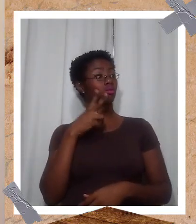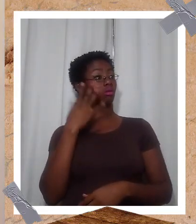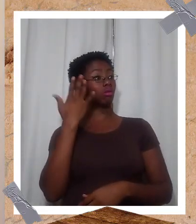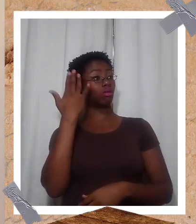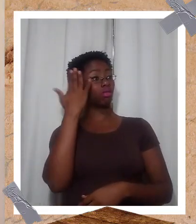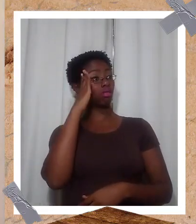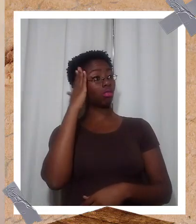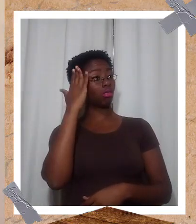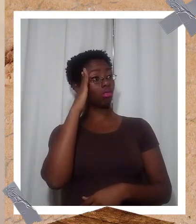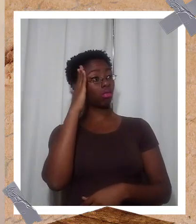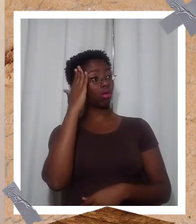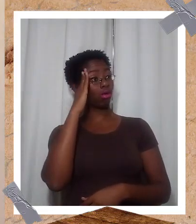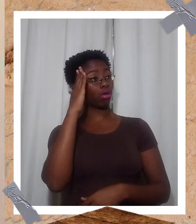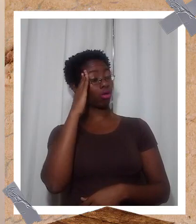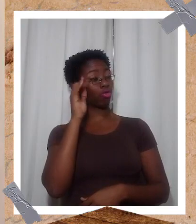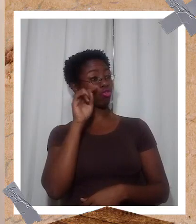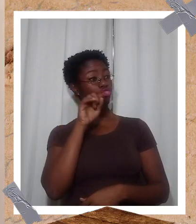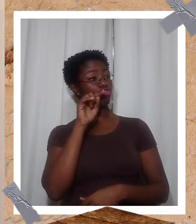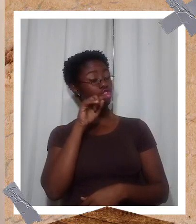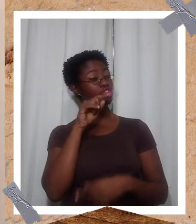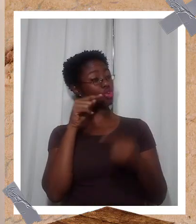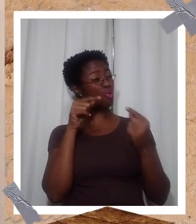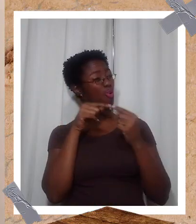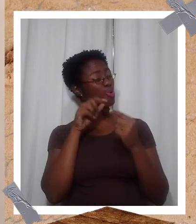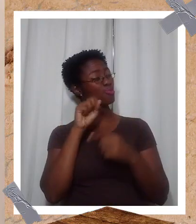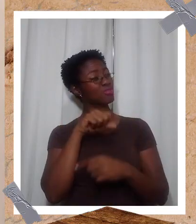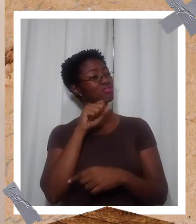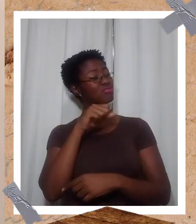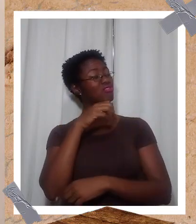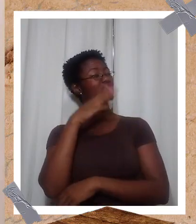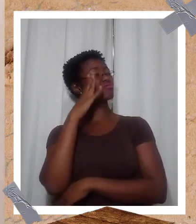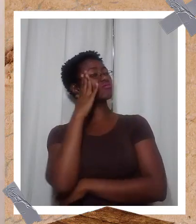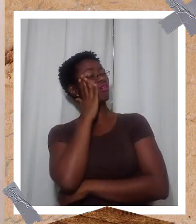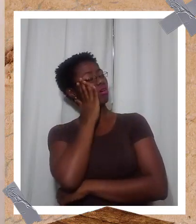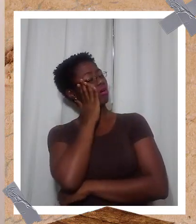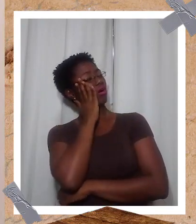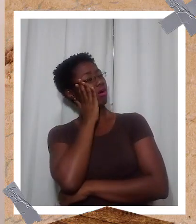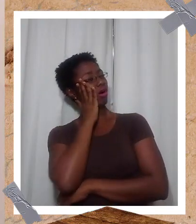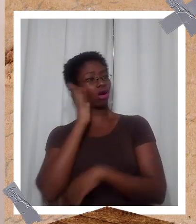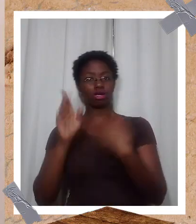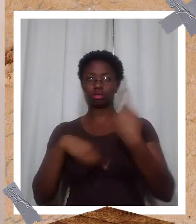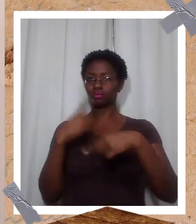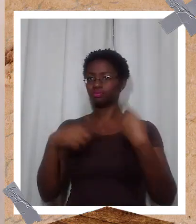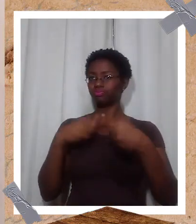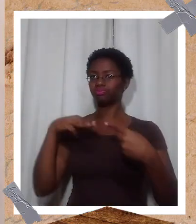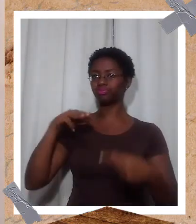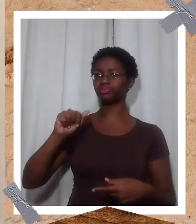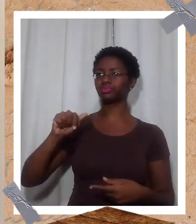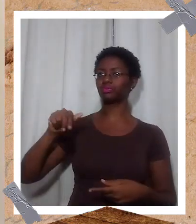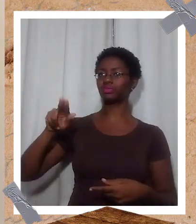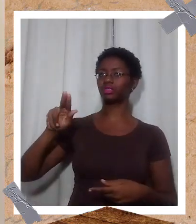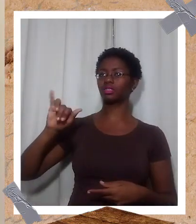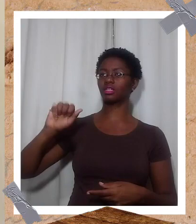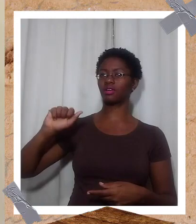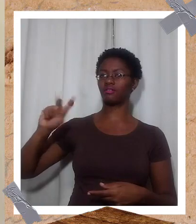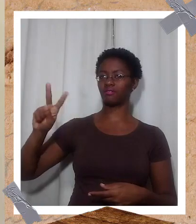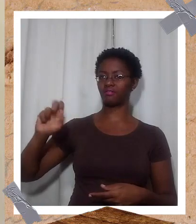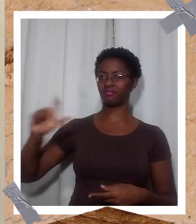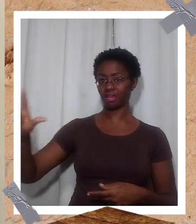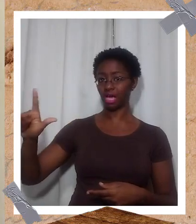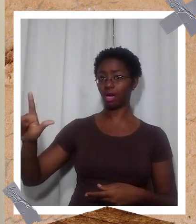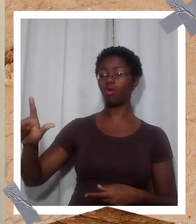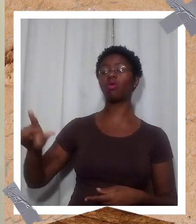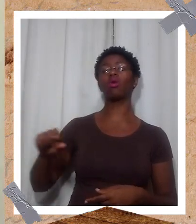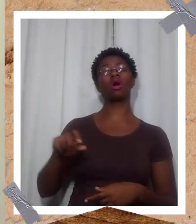para que eu pudesse entender melhor o meu mundo. E foi assim que eu me apaixonei por Maquiavel, e logo depois de Maquiavel